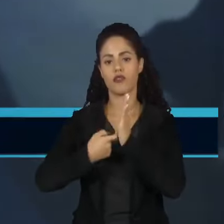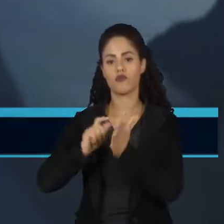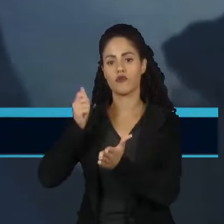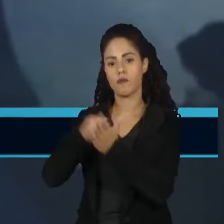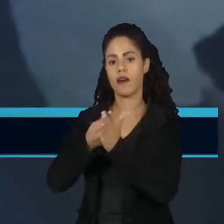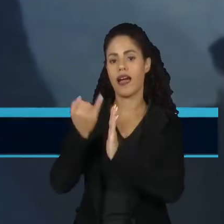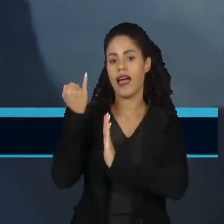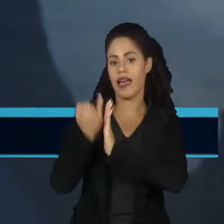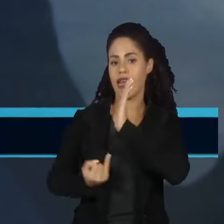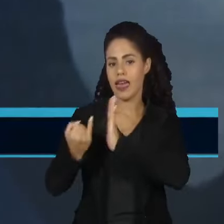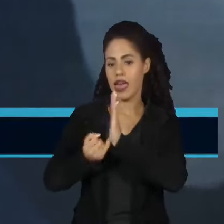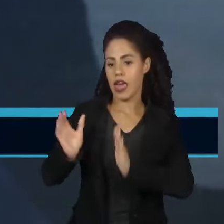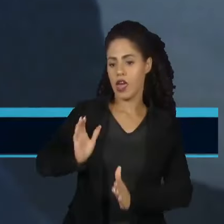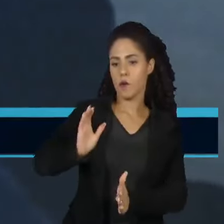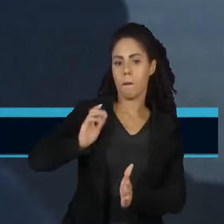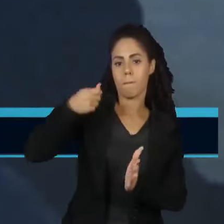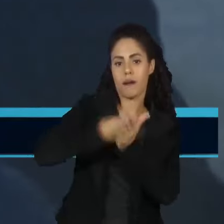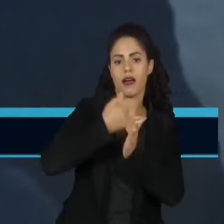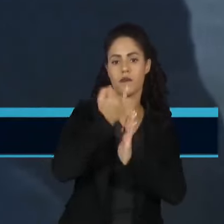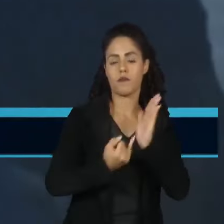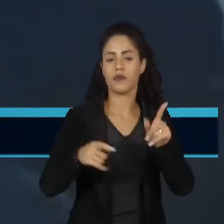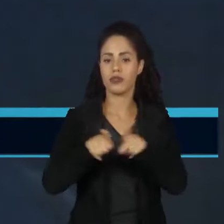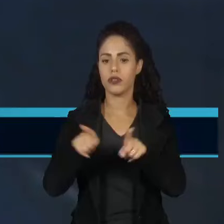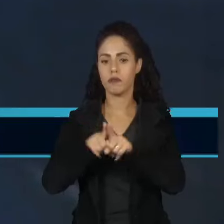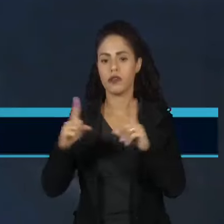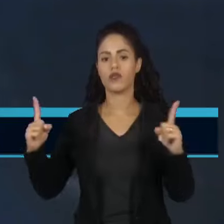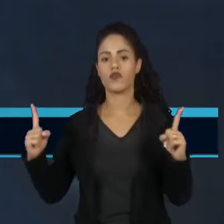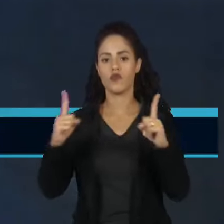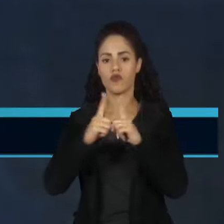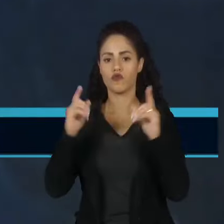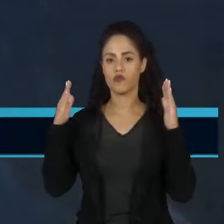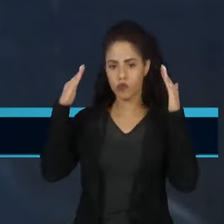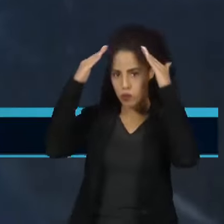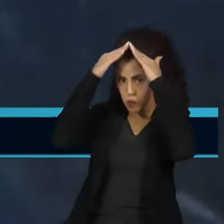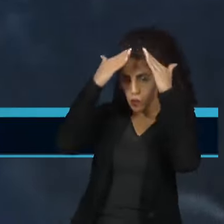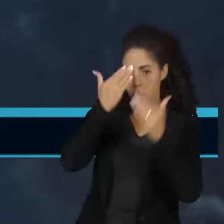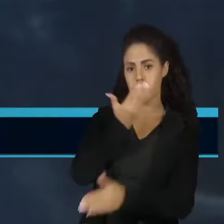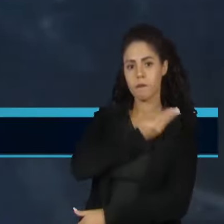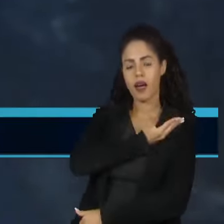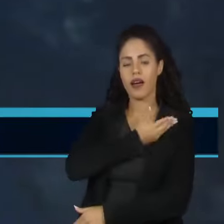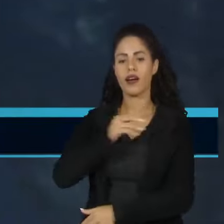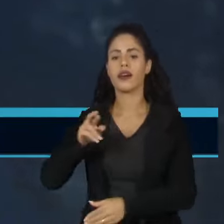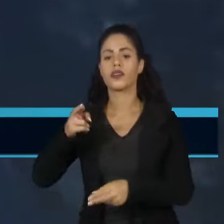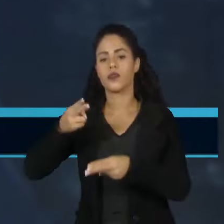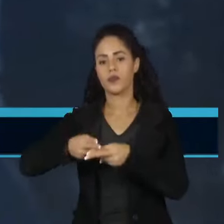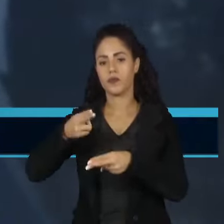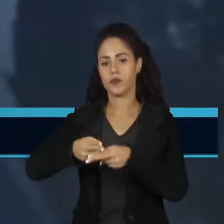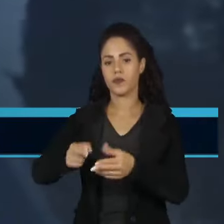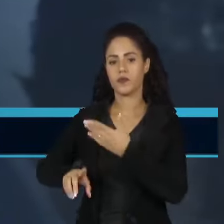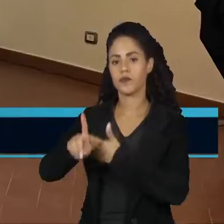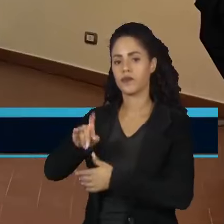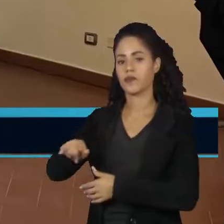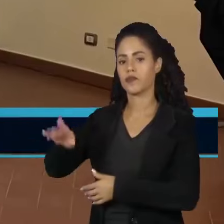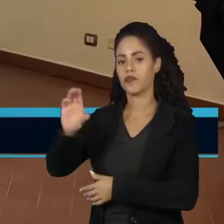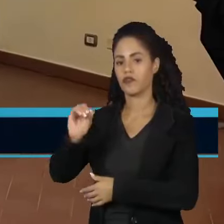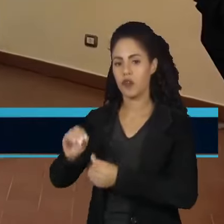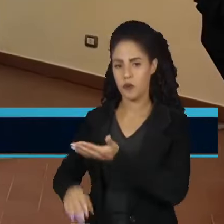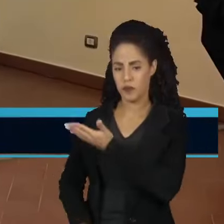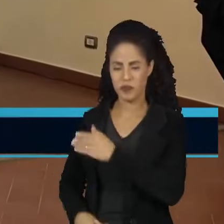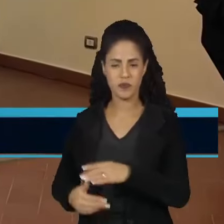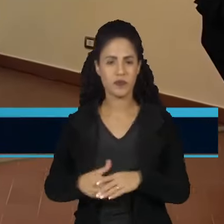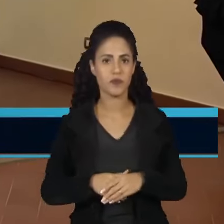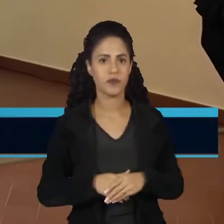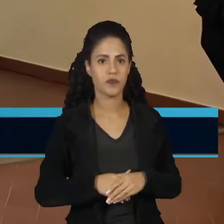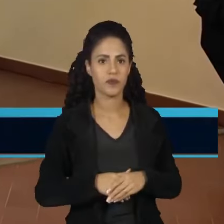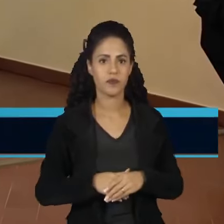mundo. A agenda inclui um encontro com o Papa, como informa o correspondente em Roma, Diego Mezzogiorno.